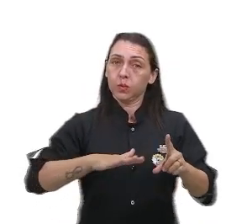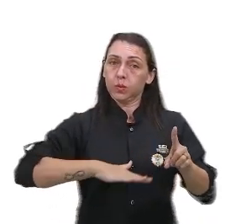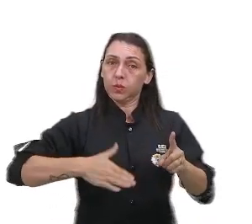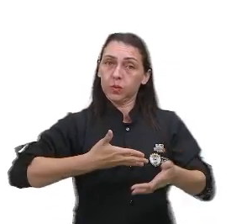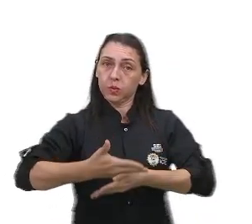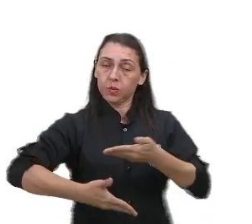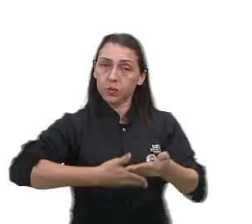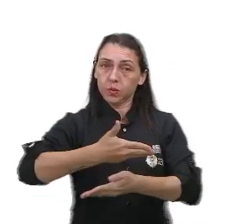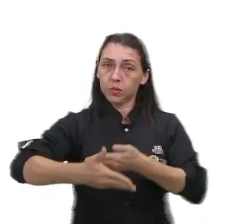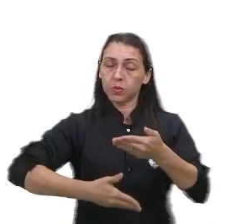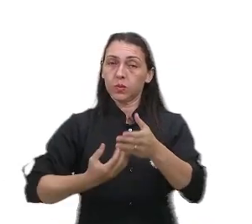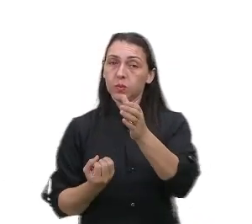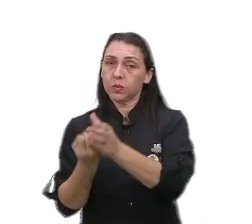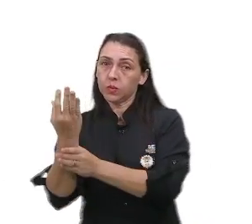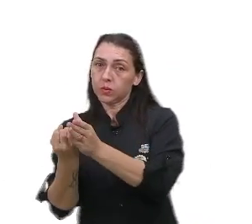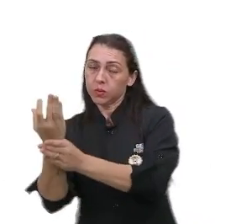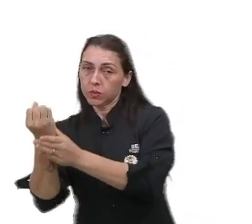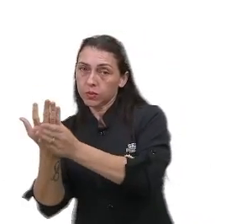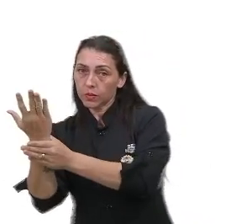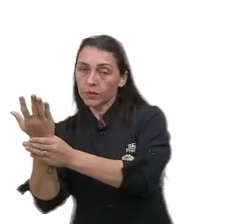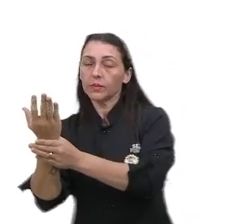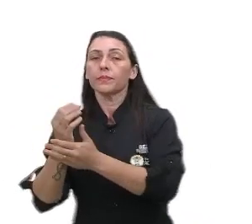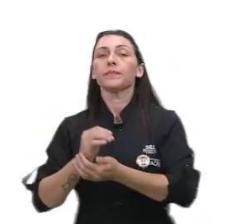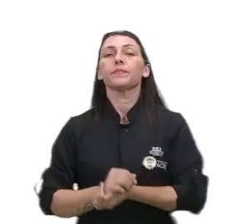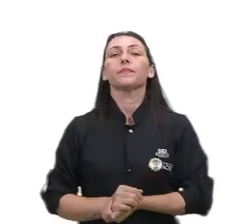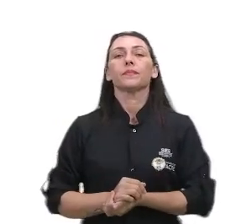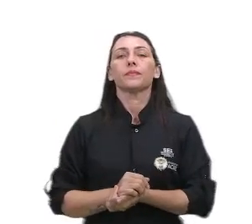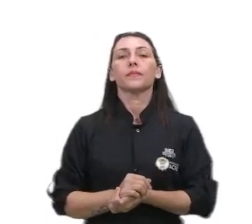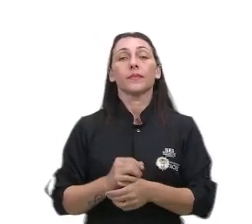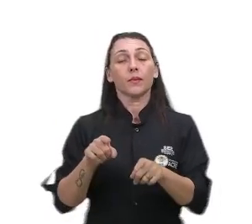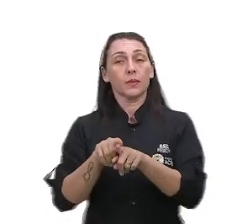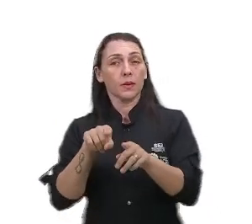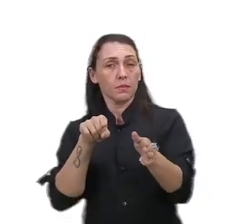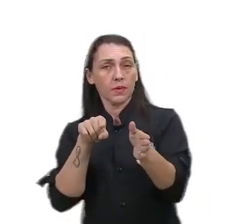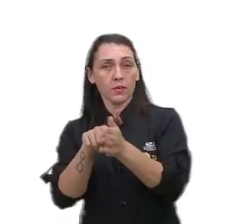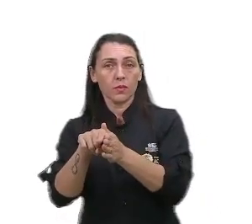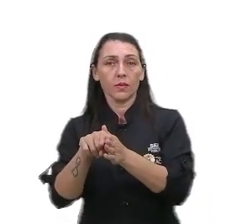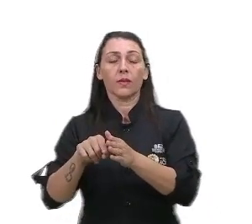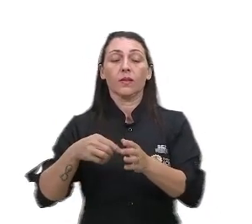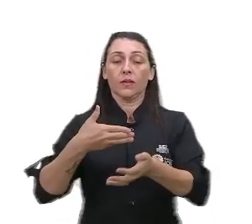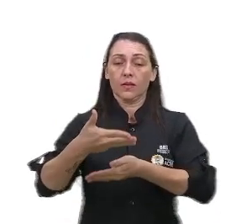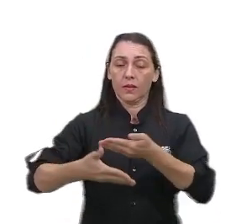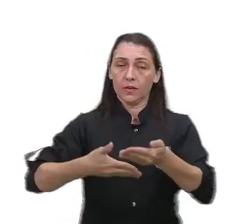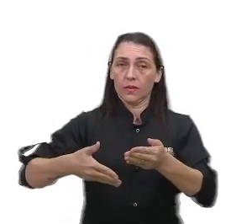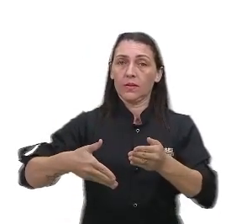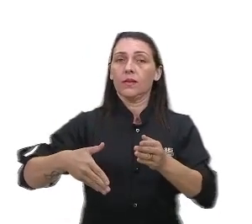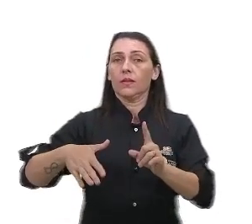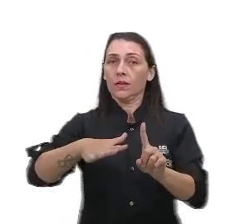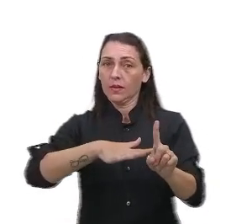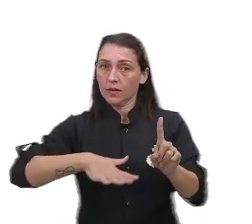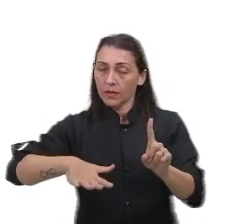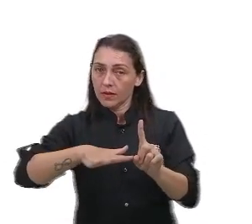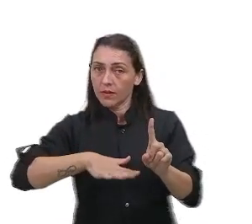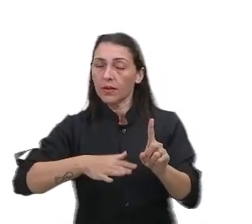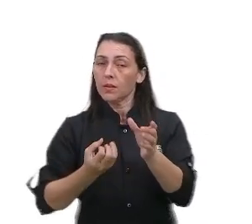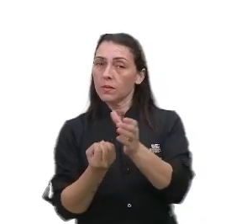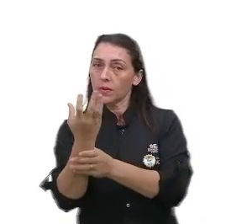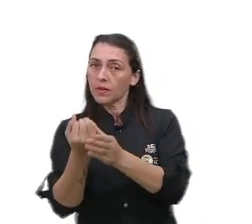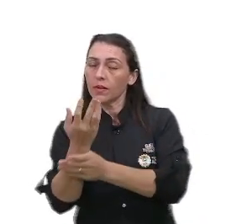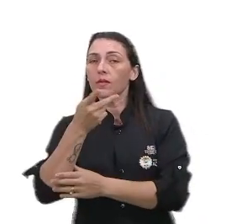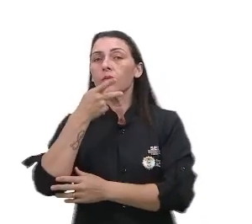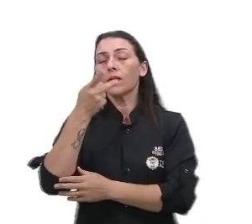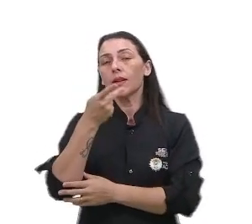dos meios de produção. E sobre essa questão da socialização dos meios de produção, nós vamos